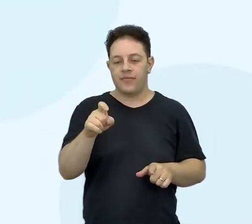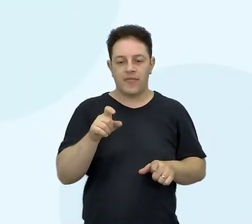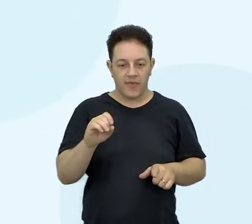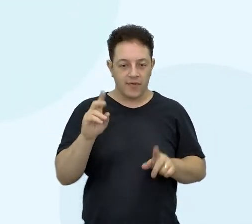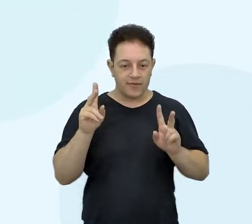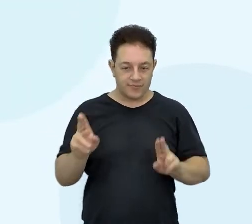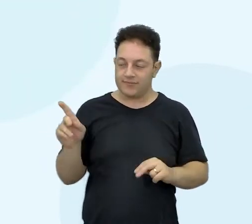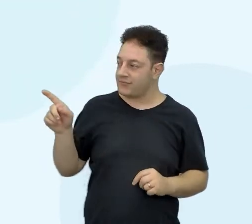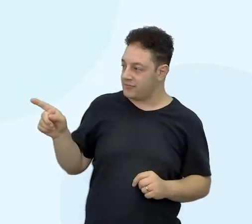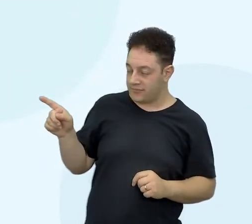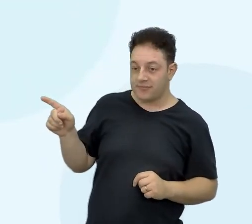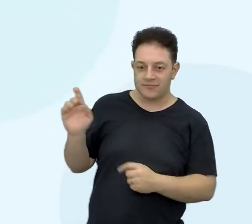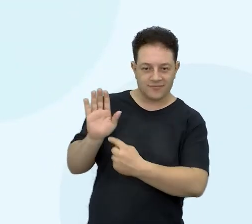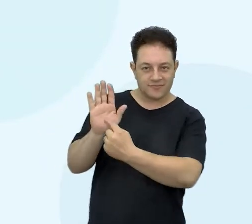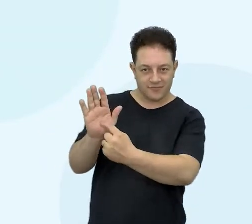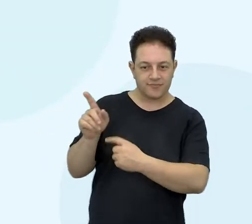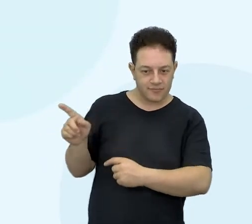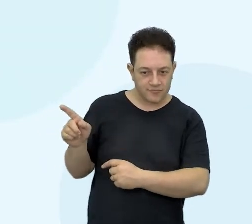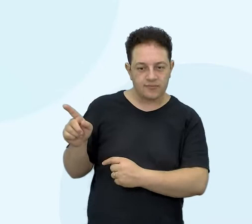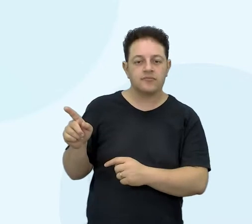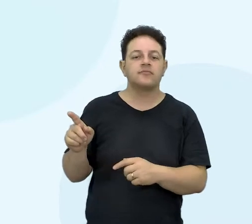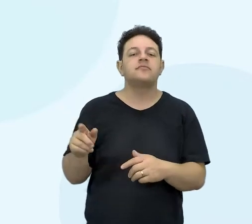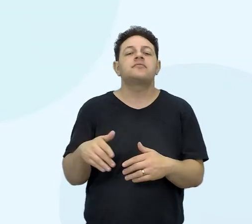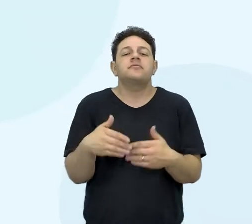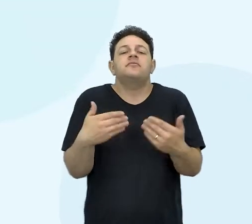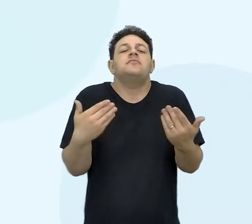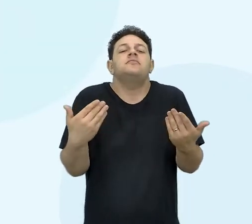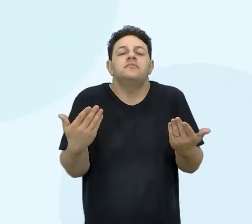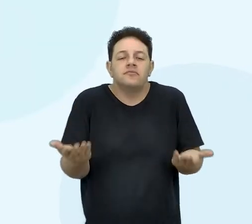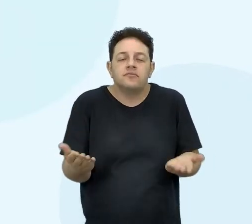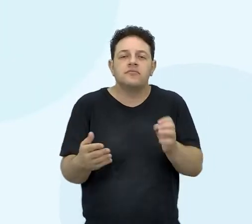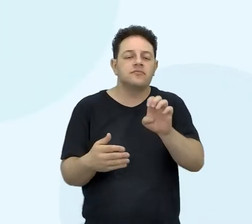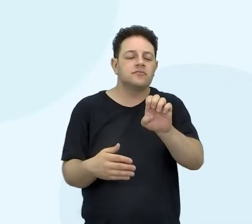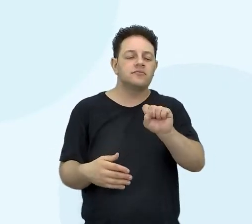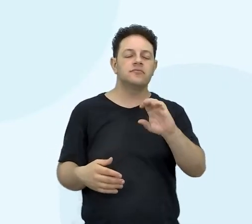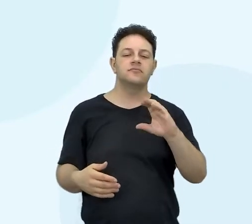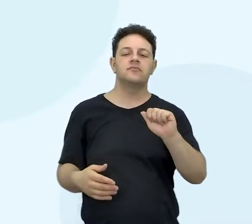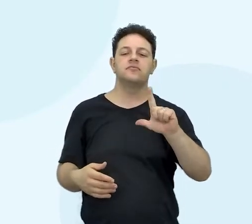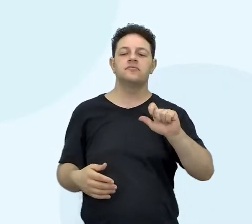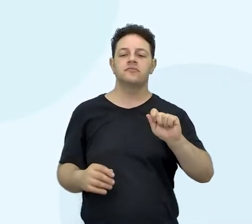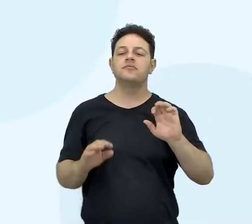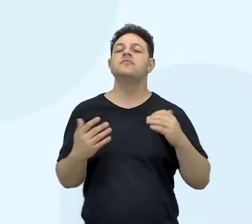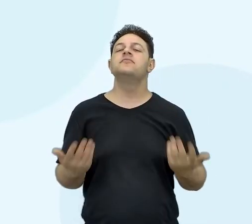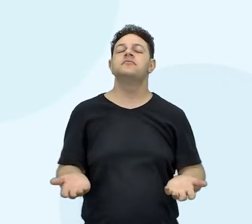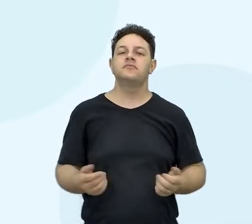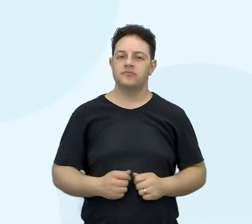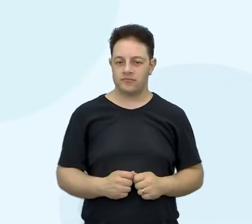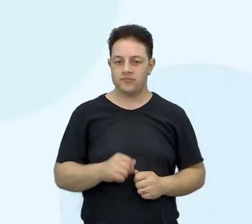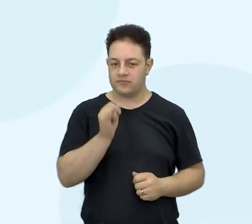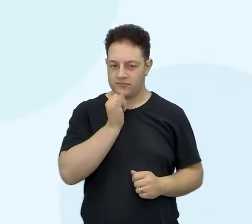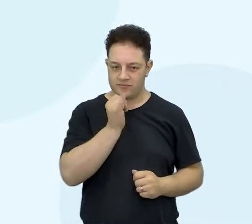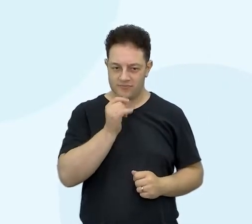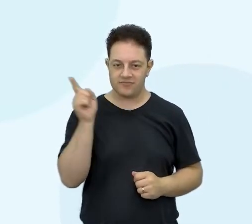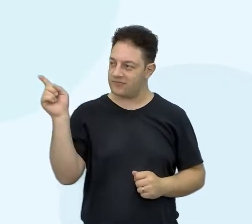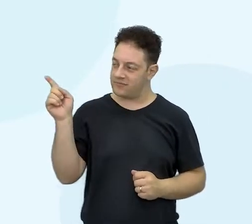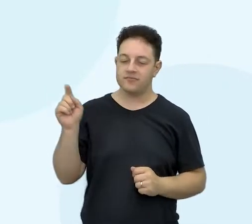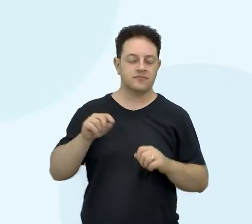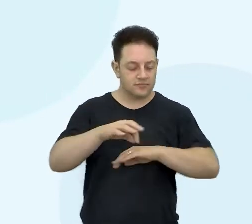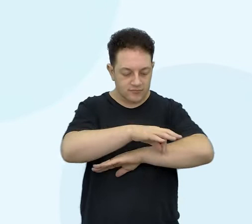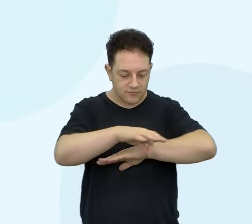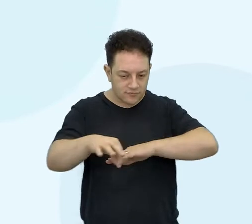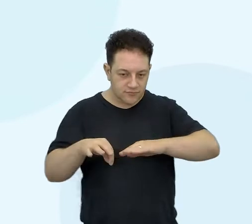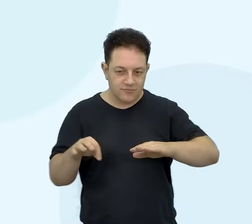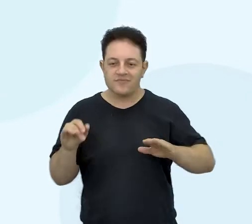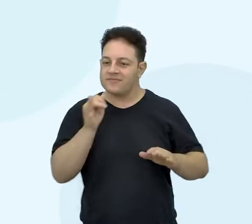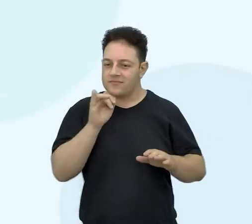aí indicada, qual é a escala? Se na nossa medida